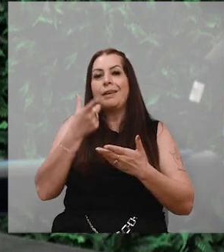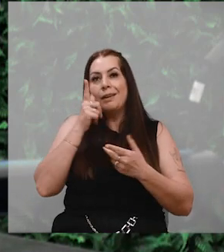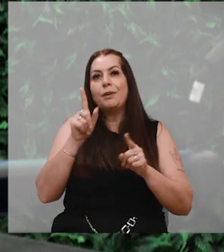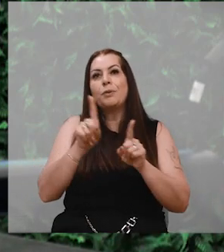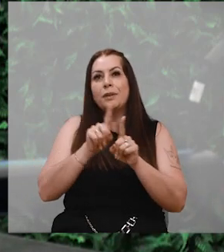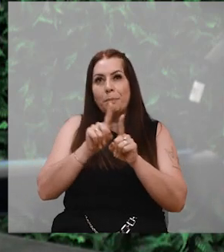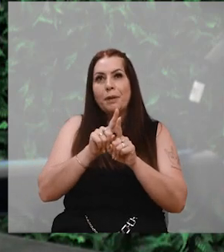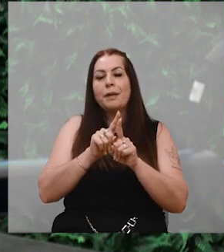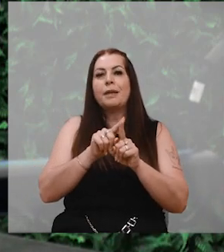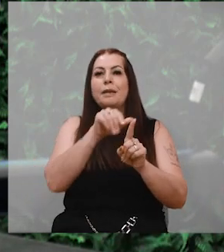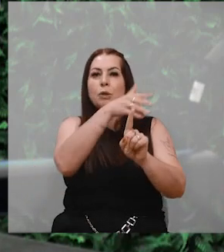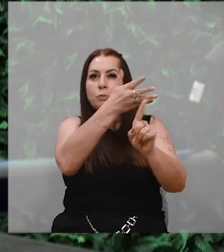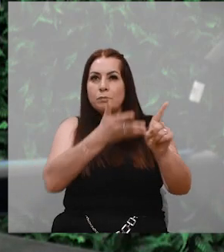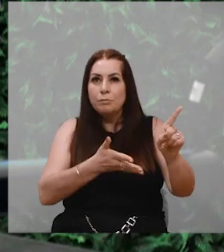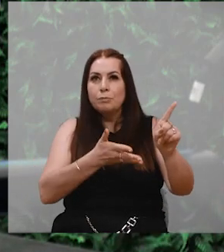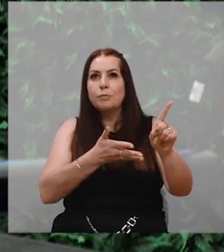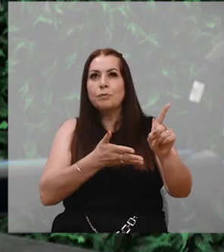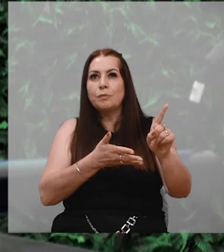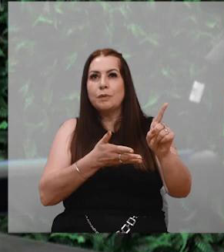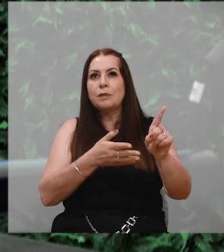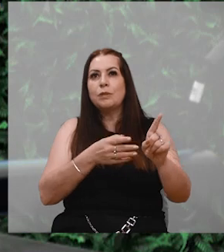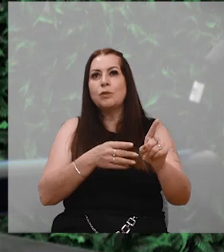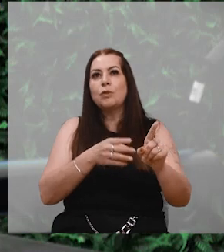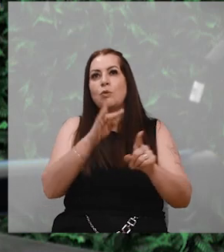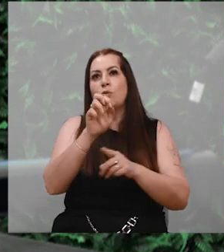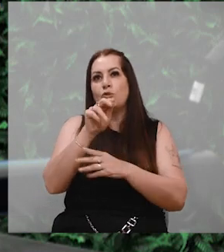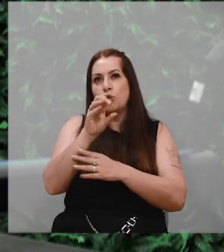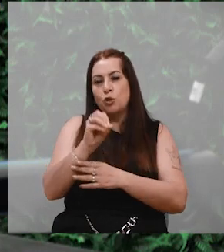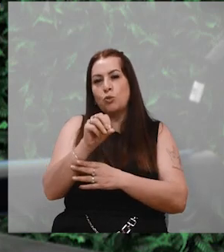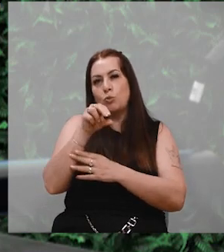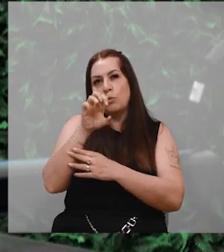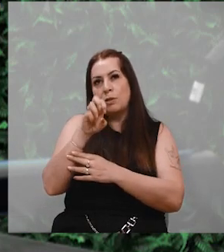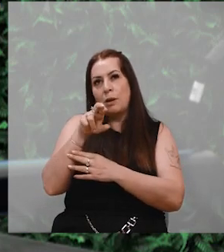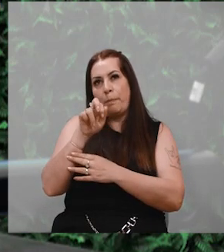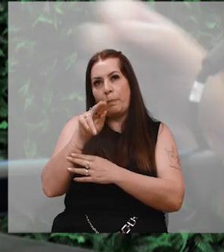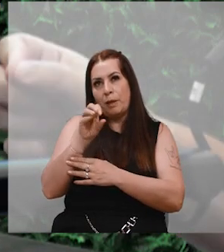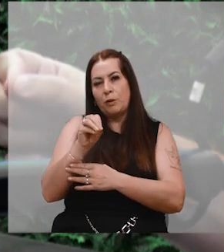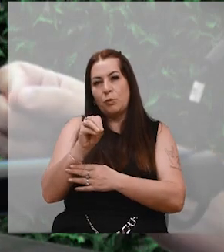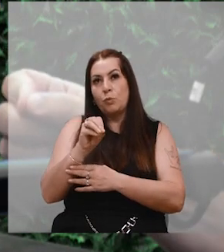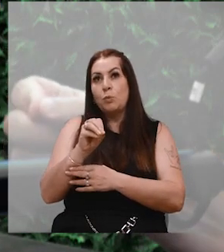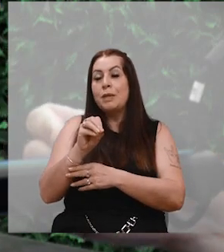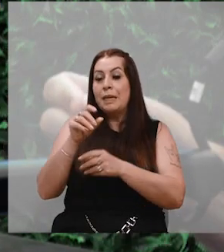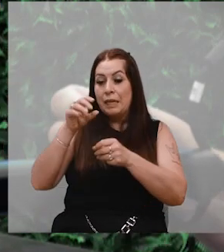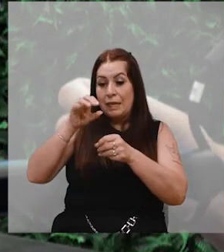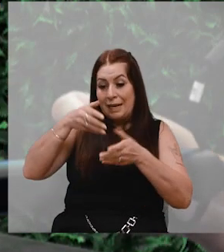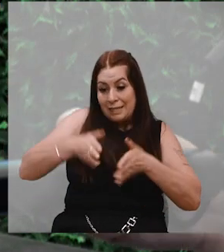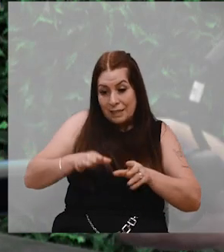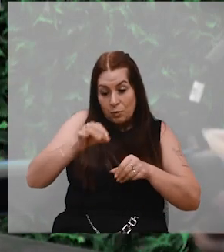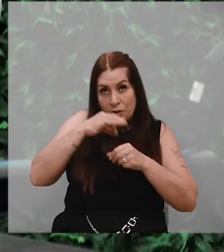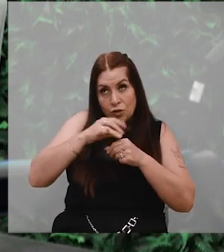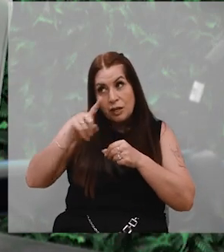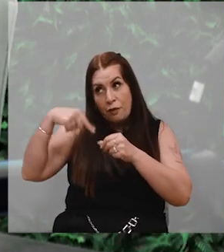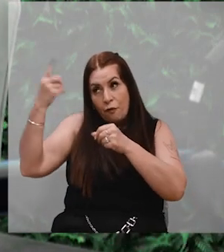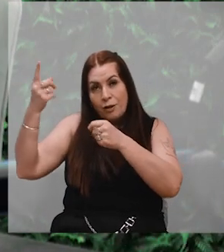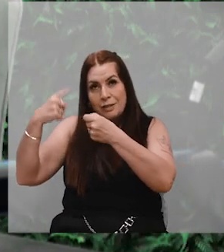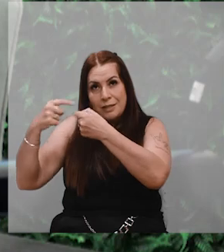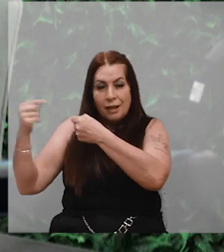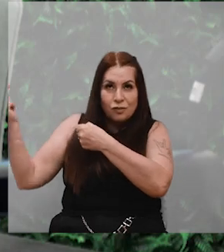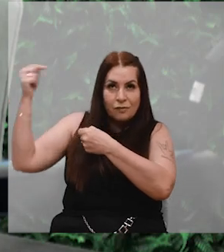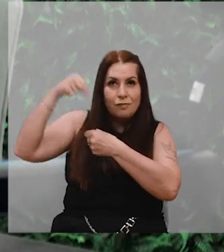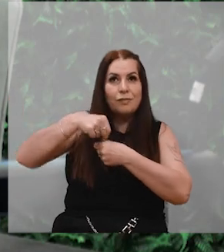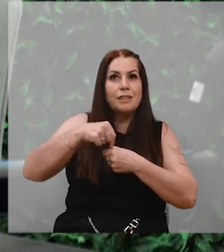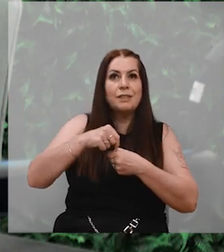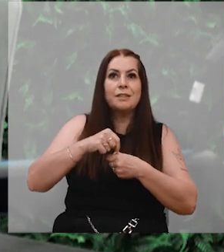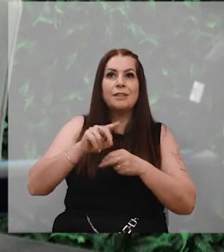recebem, então, são agraciados com esse título de cidadão emérito. Essa é a pequena diferença de quem é de Caxias e quem veio de fora de Caxias, que